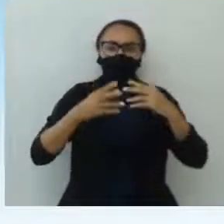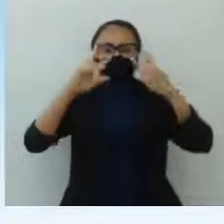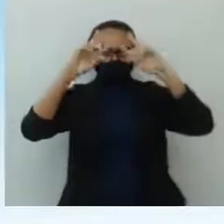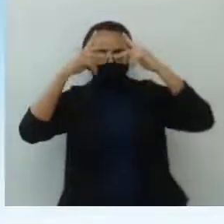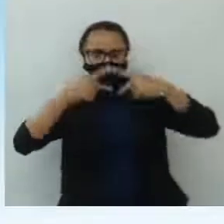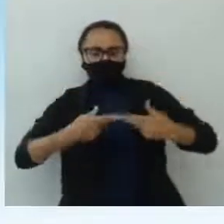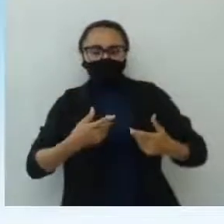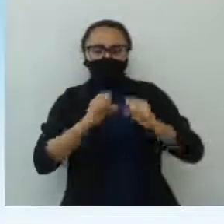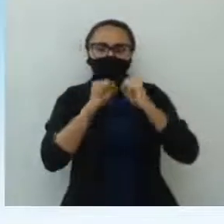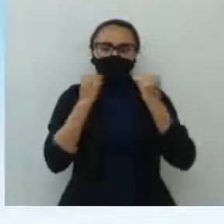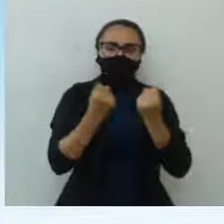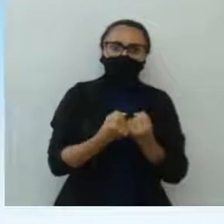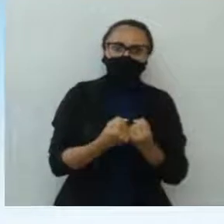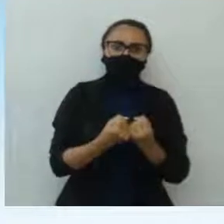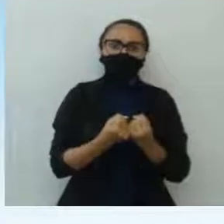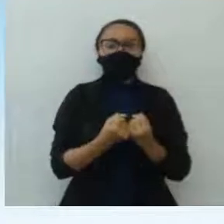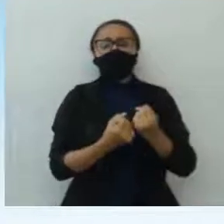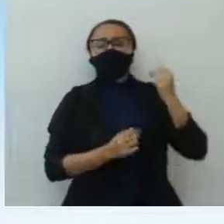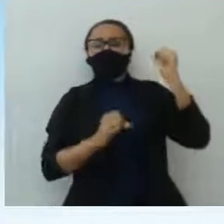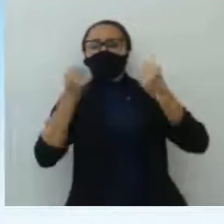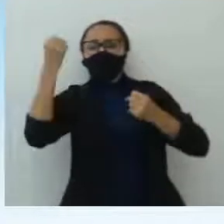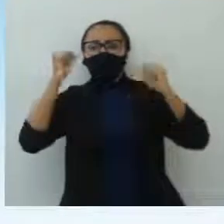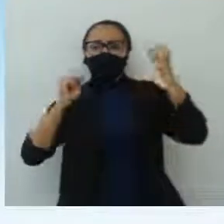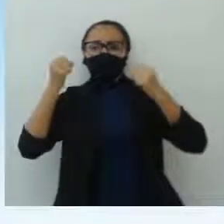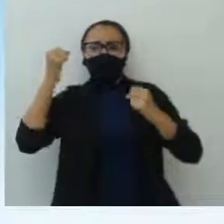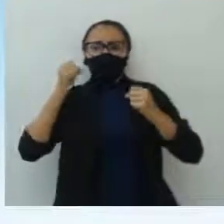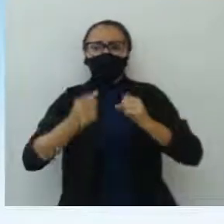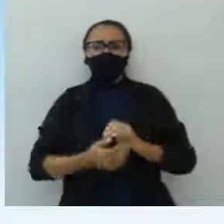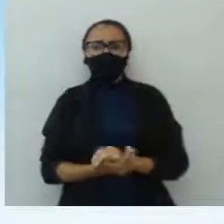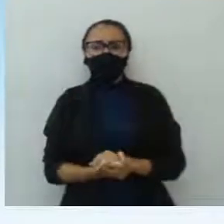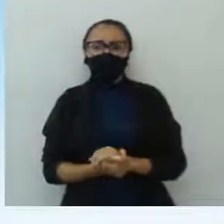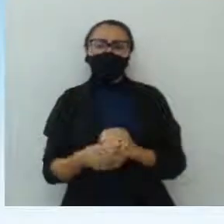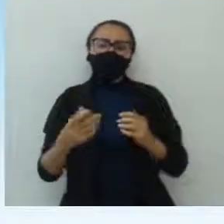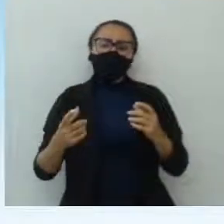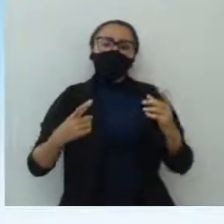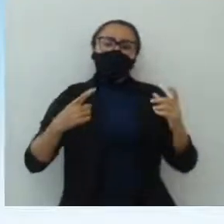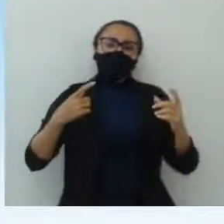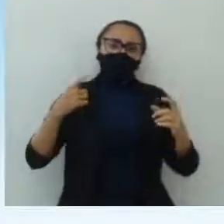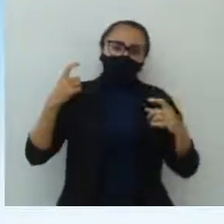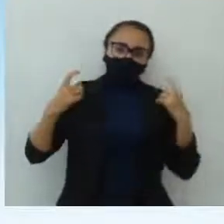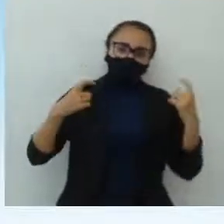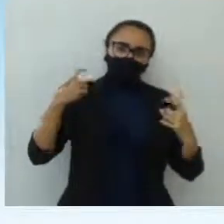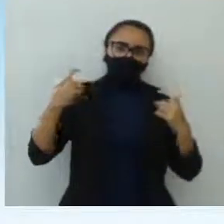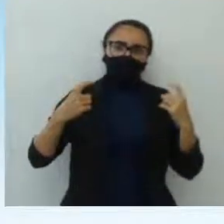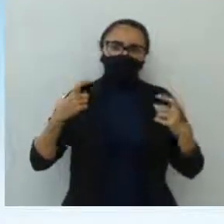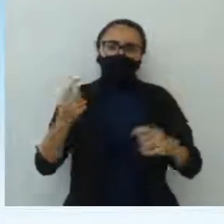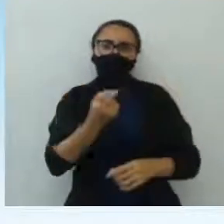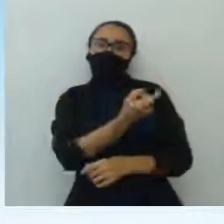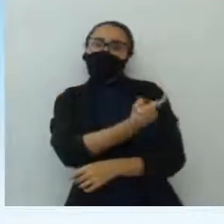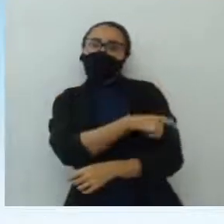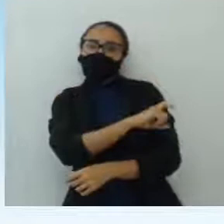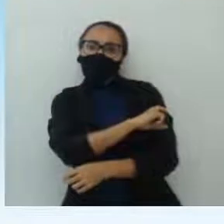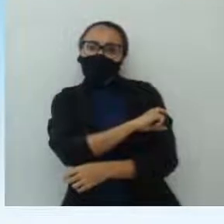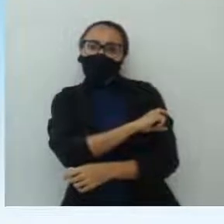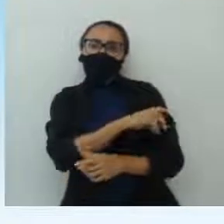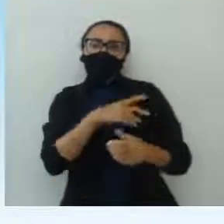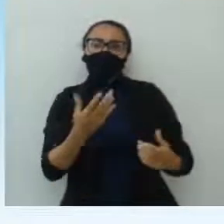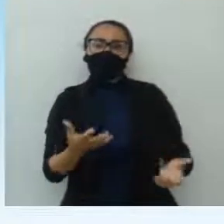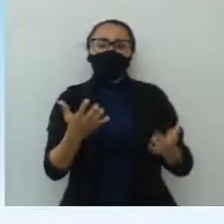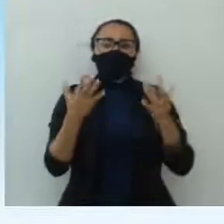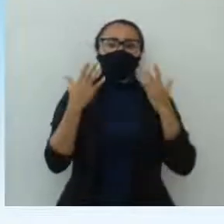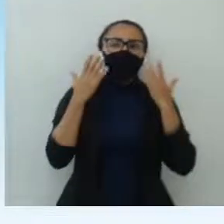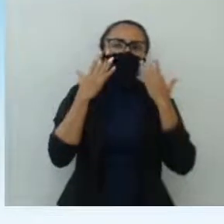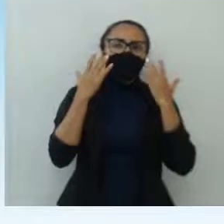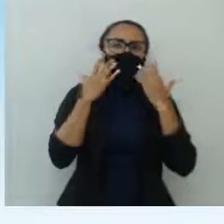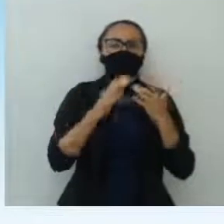desumanizadora da sociedade industrial. E aí, com a preocupação da ascensão do nazismo, surgiu um teatro épico, que